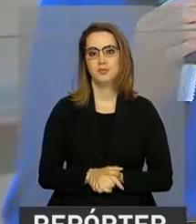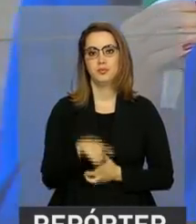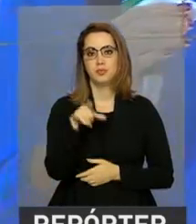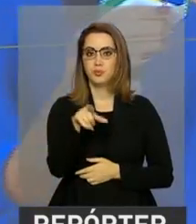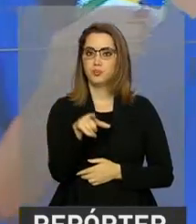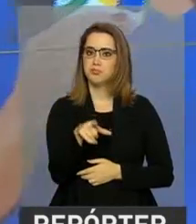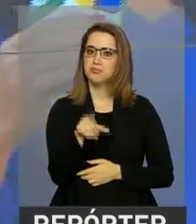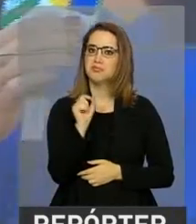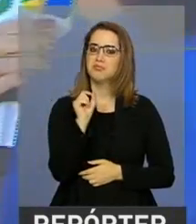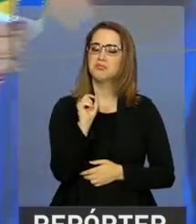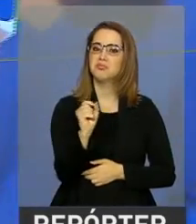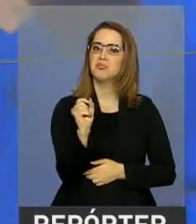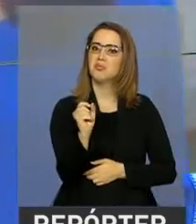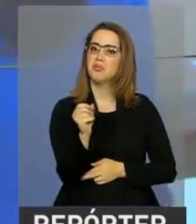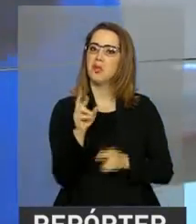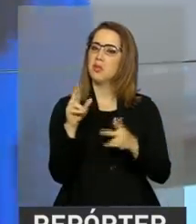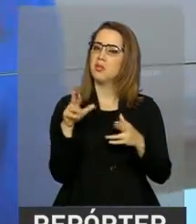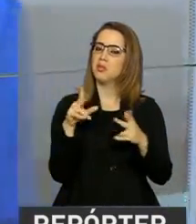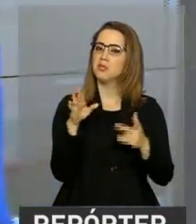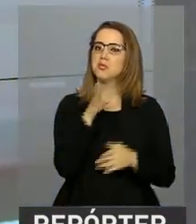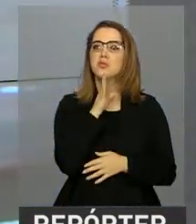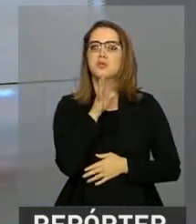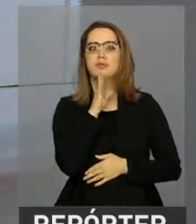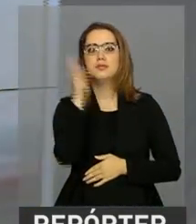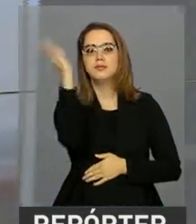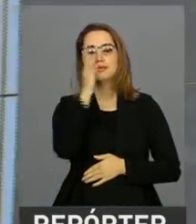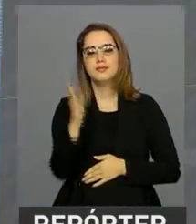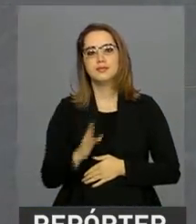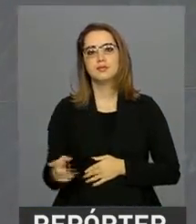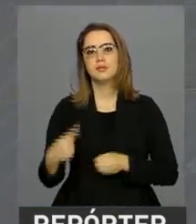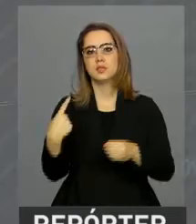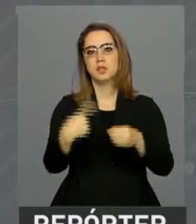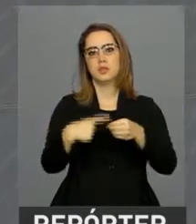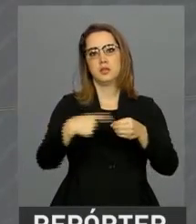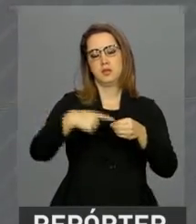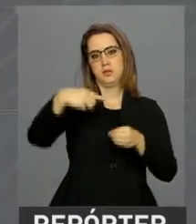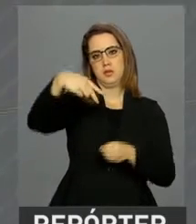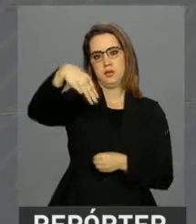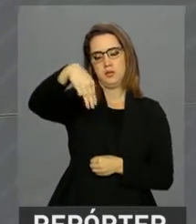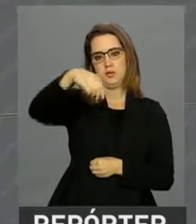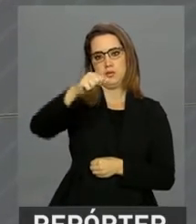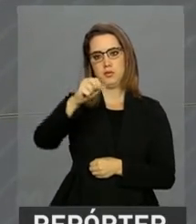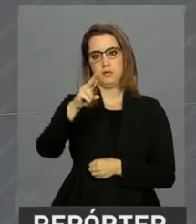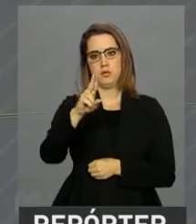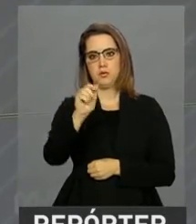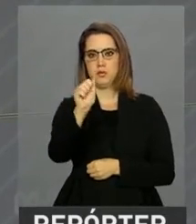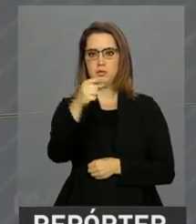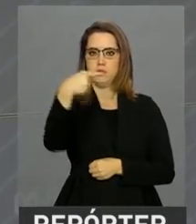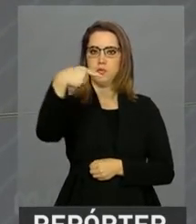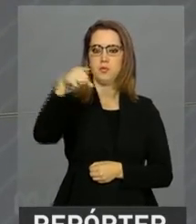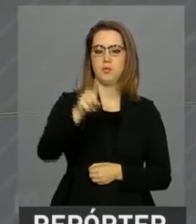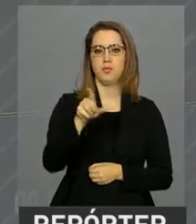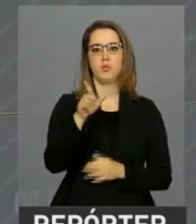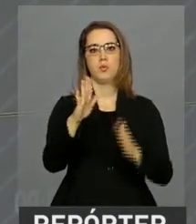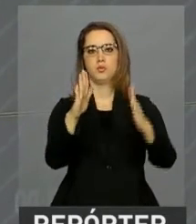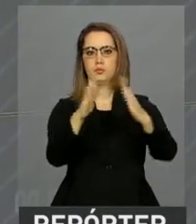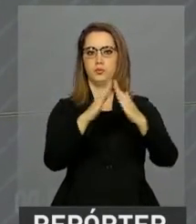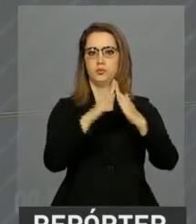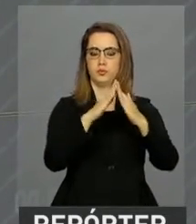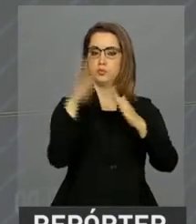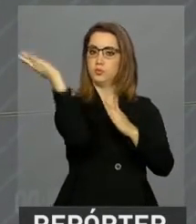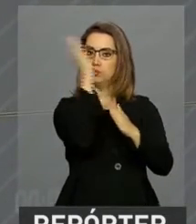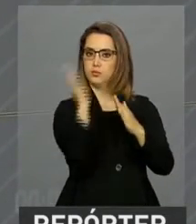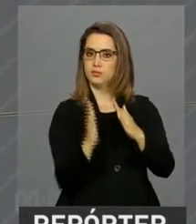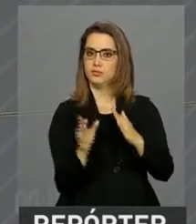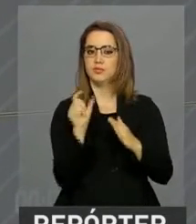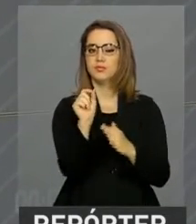jeito diferente de conhecer o Brasil. Na Praça Mauá, no Rio de Janeiro, foi inaugurada a Casa Brasil, um espaço criado para promover